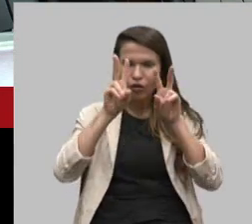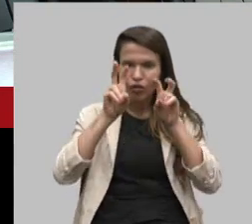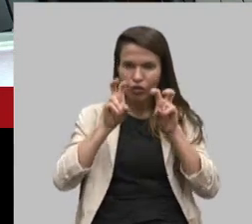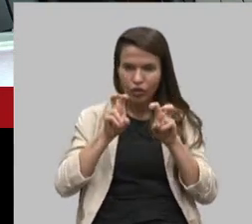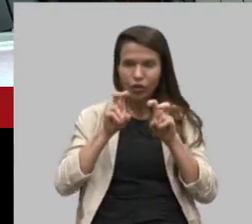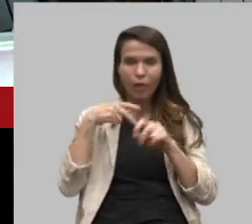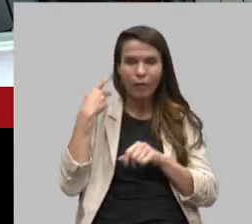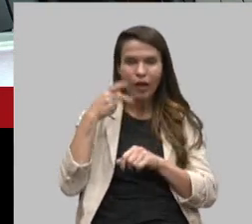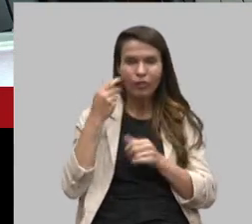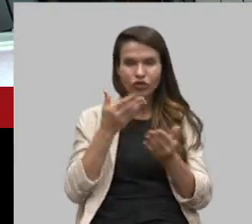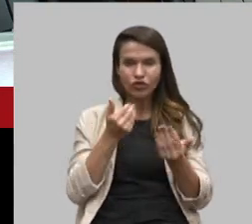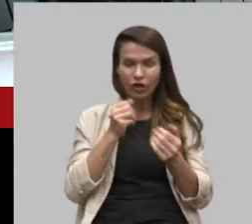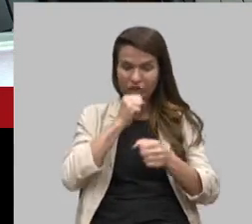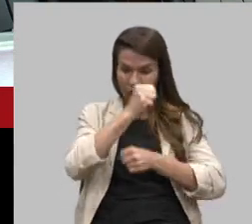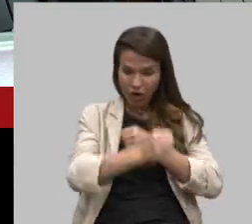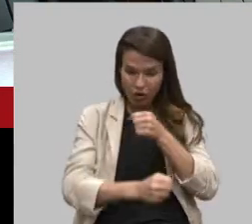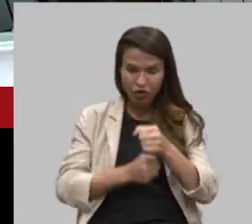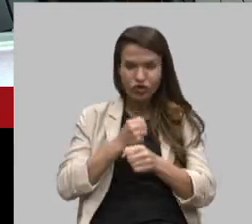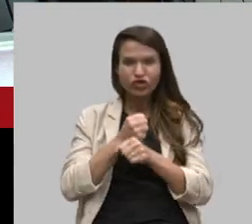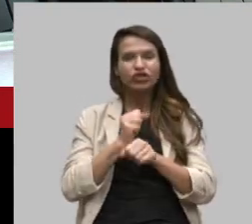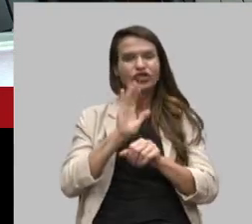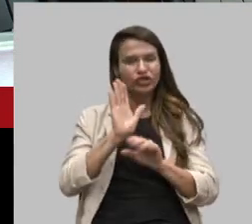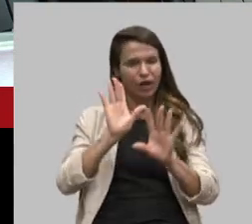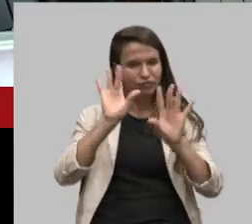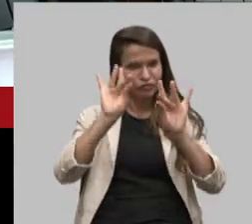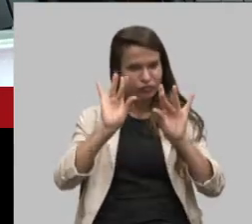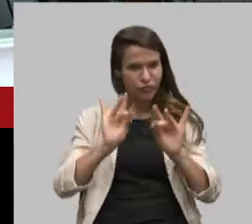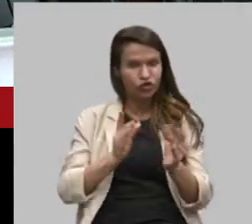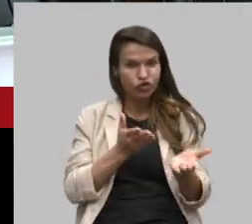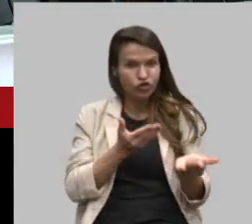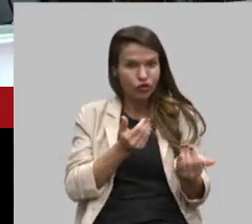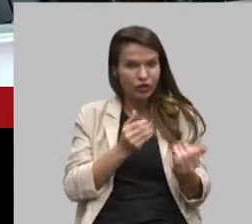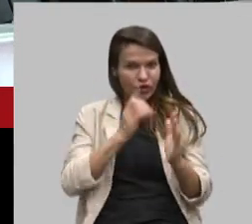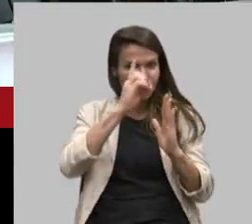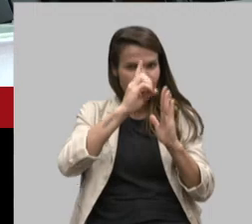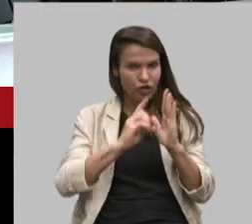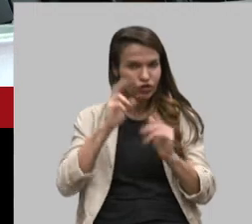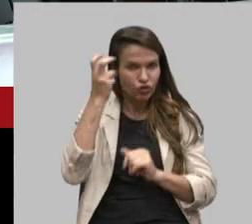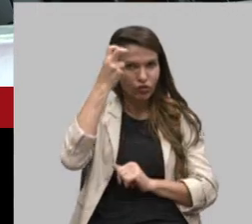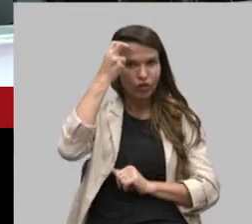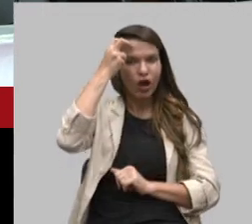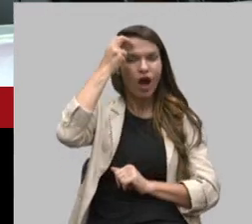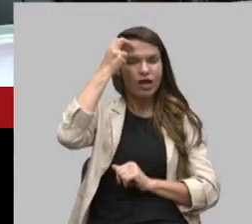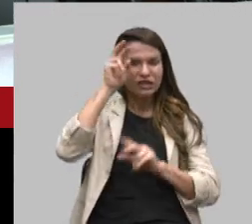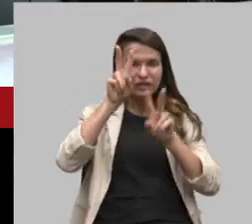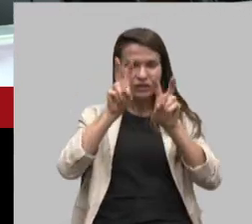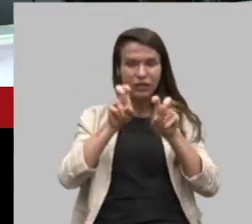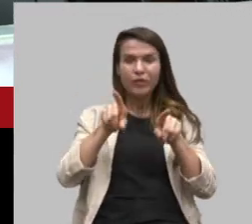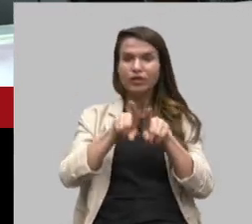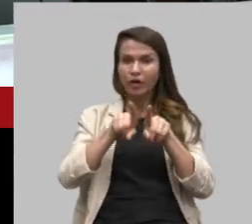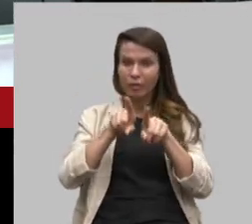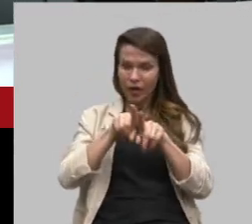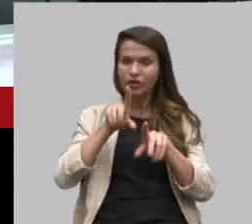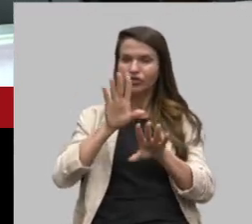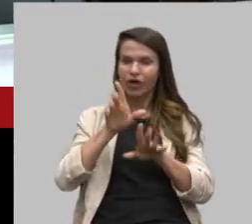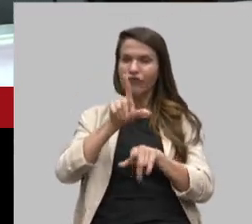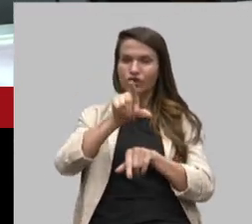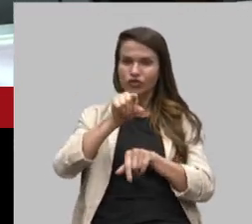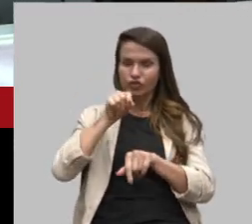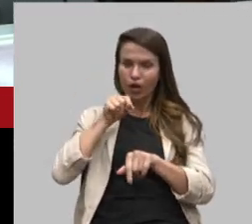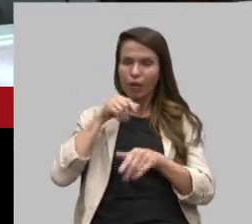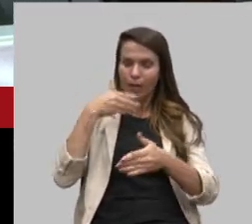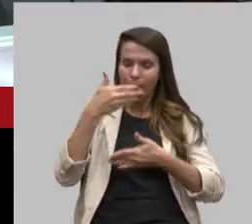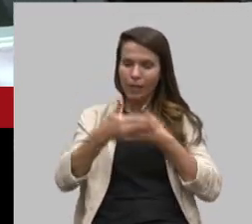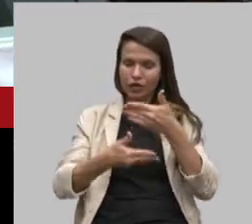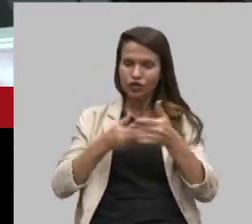no ano que vem já foi definido é Juventude e direitos culturais esse tema também foi escolhido durante os